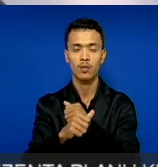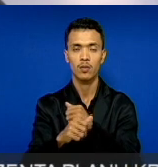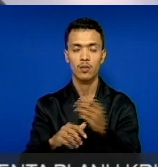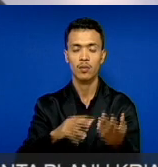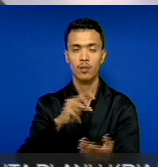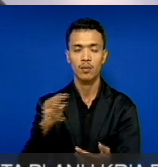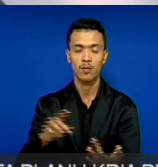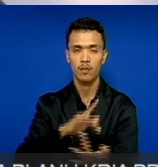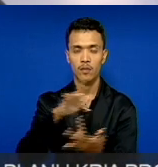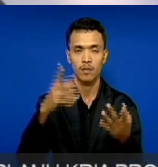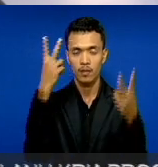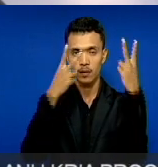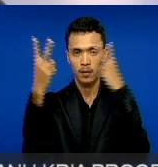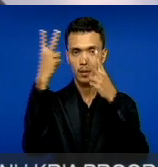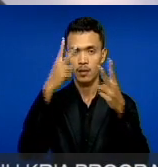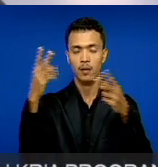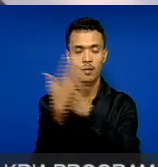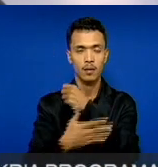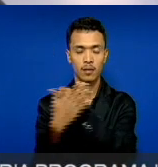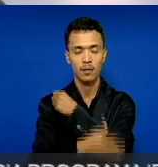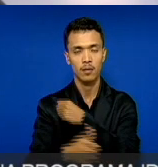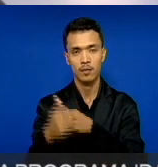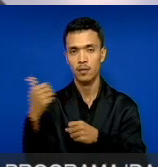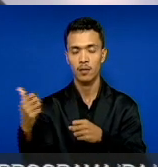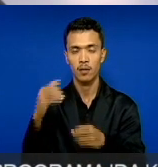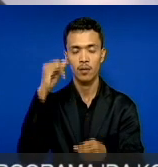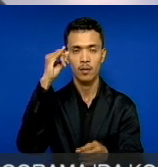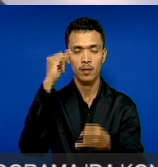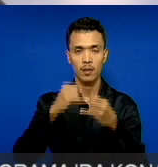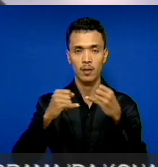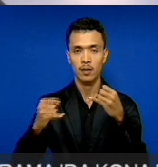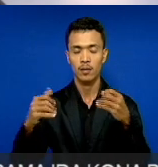viagem visita e harailiur e kuslia maka iha